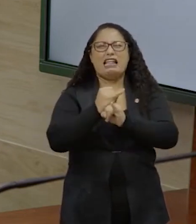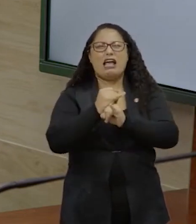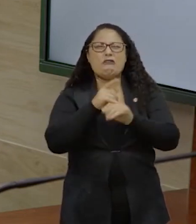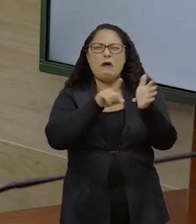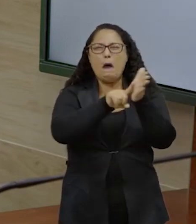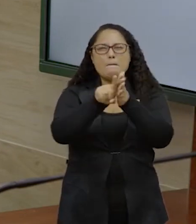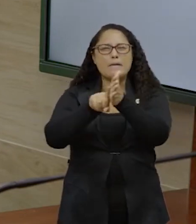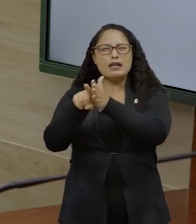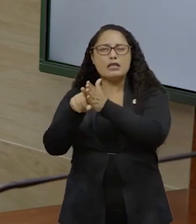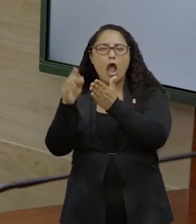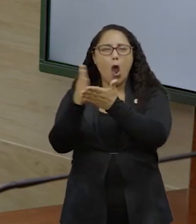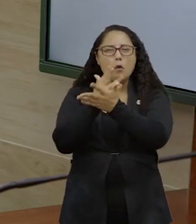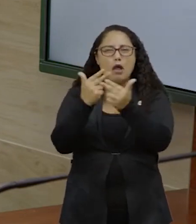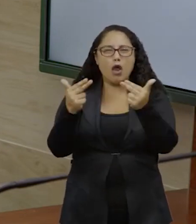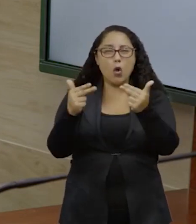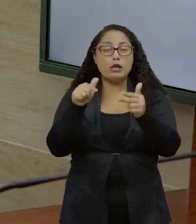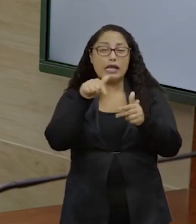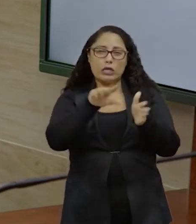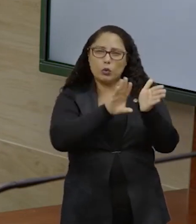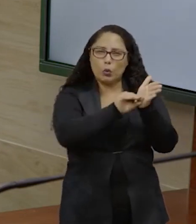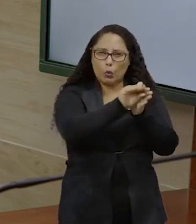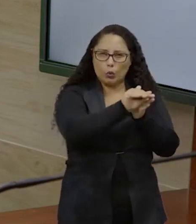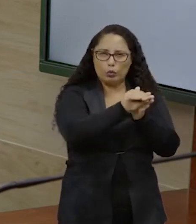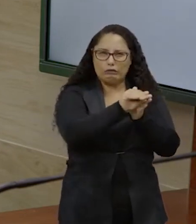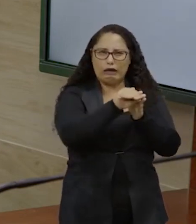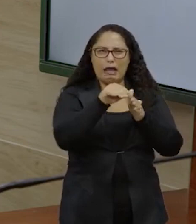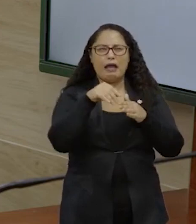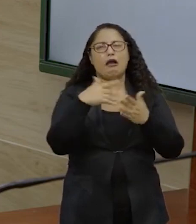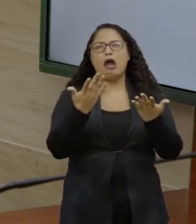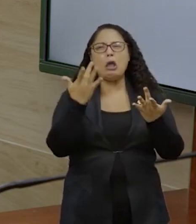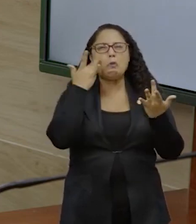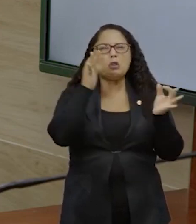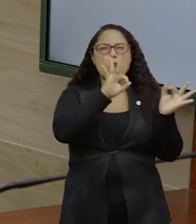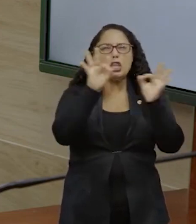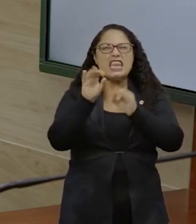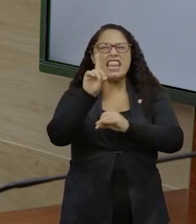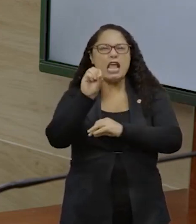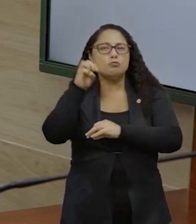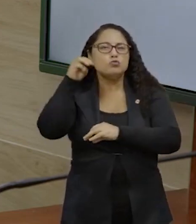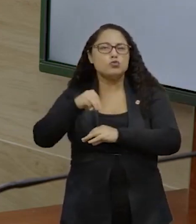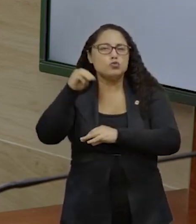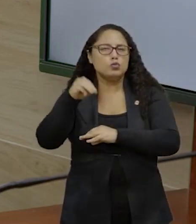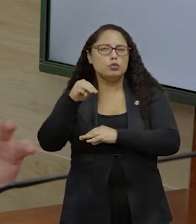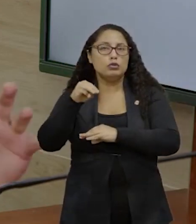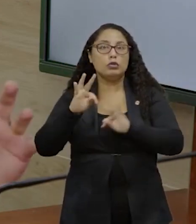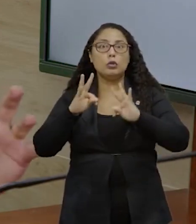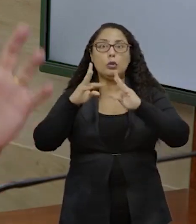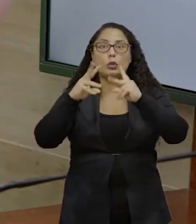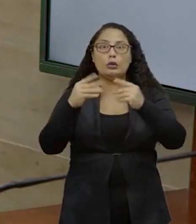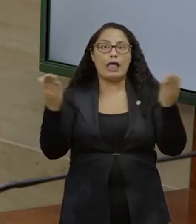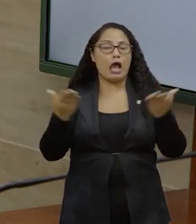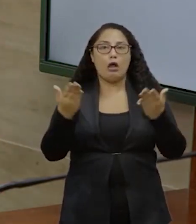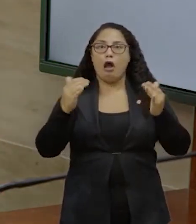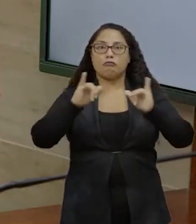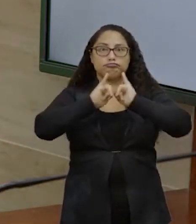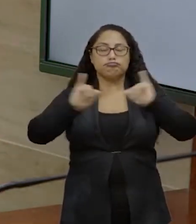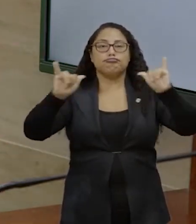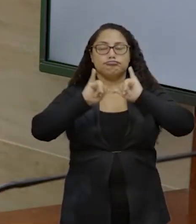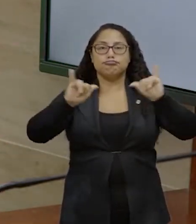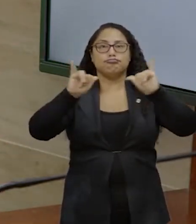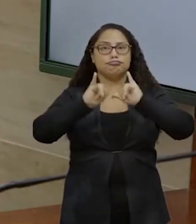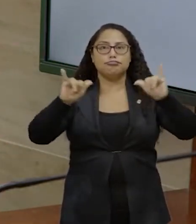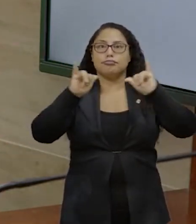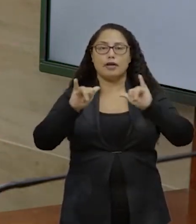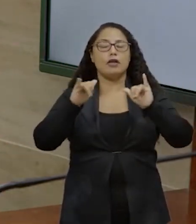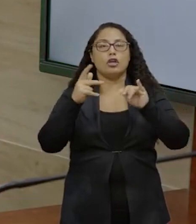vou pesquisar aqui alguma coisa aqui no Google, né? Aí passa, sei lá, 10 minutos, tudo agora é propaganda do que você está